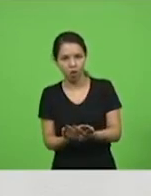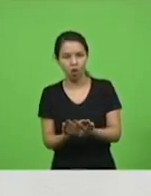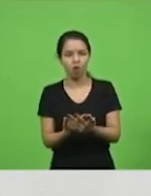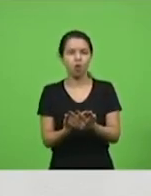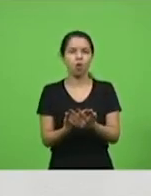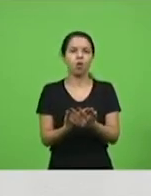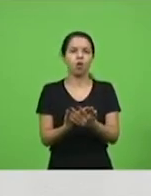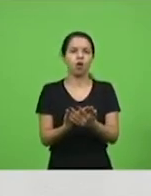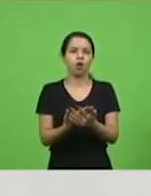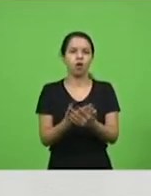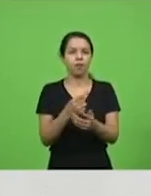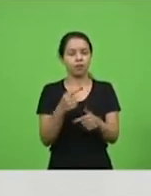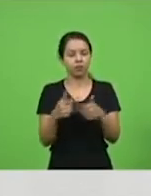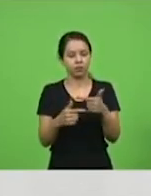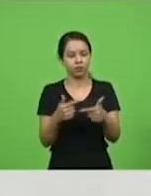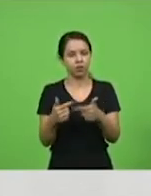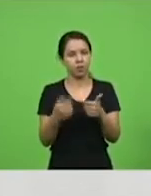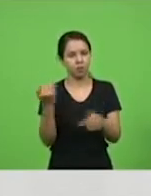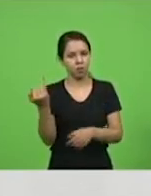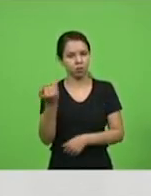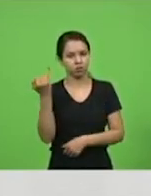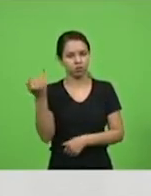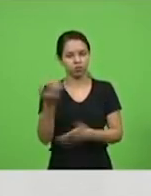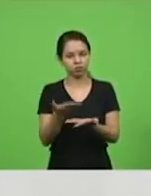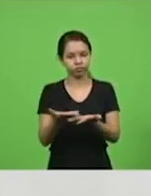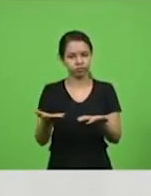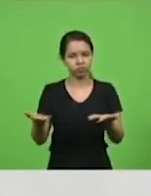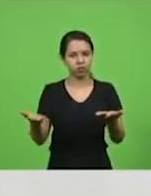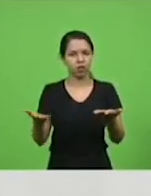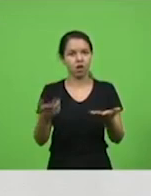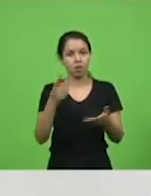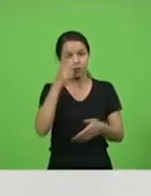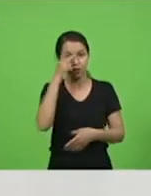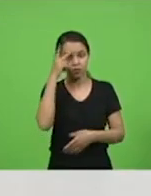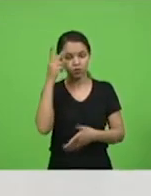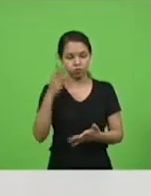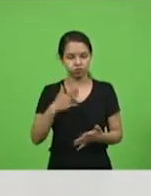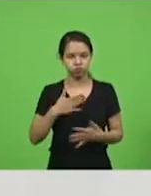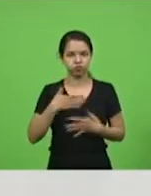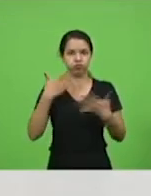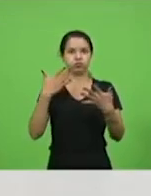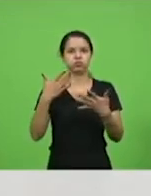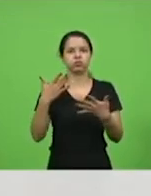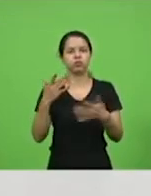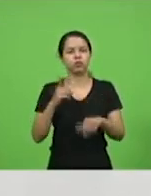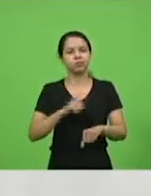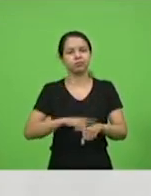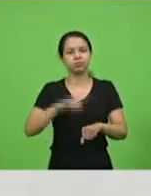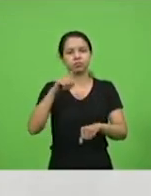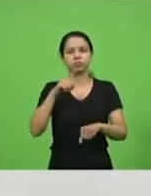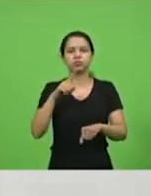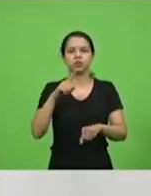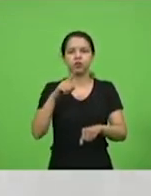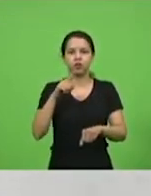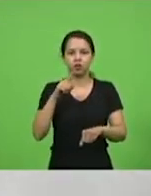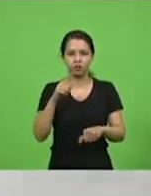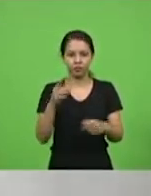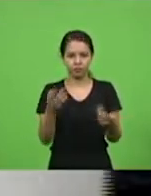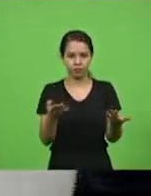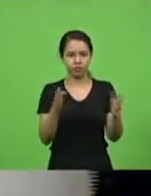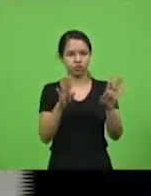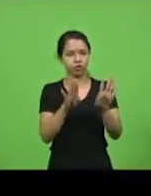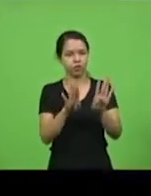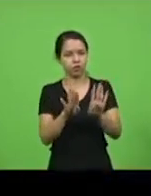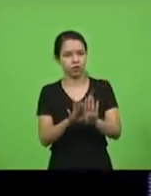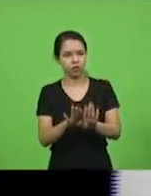e tomam todo mundo com surpresa de um dia, da noite para o dia, desse fechamento parcial, como se